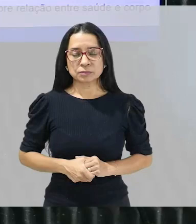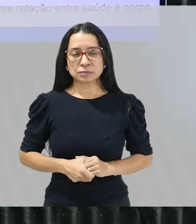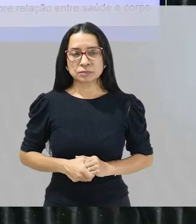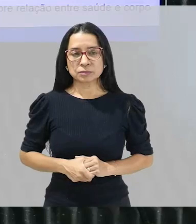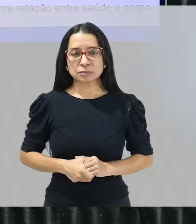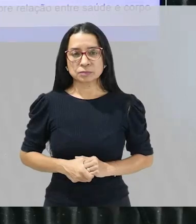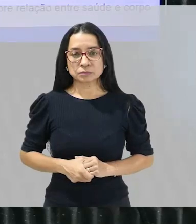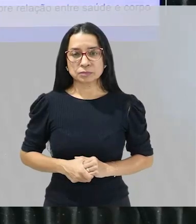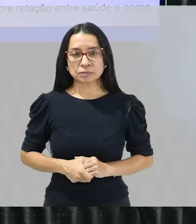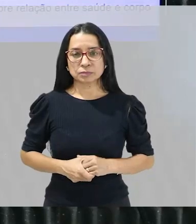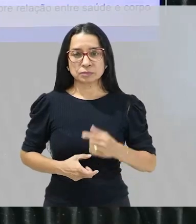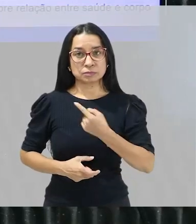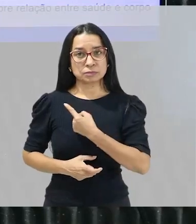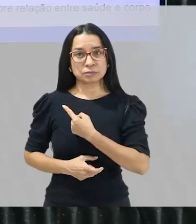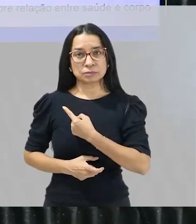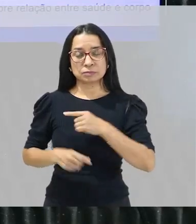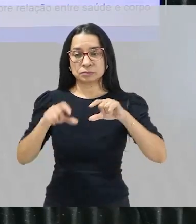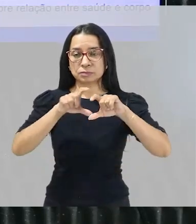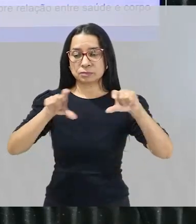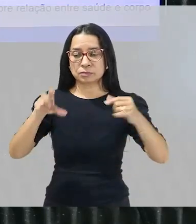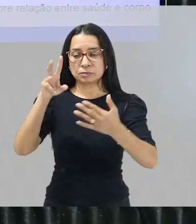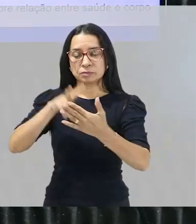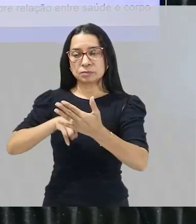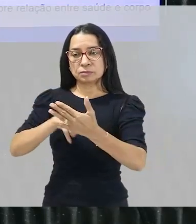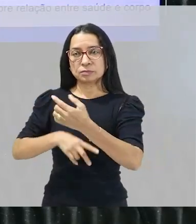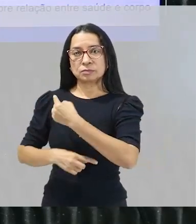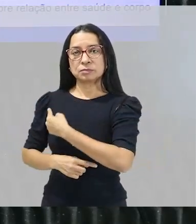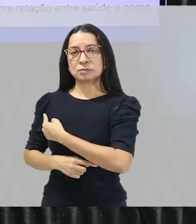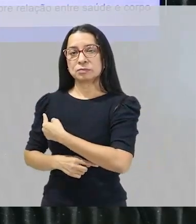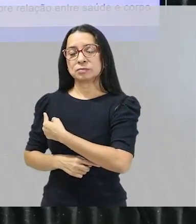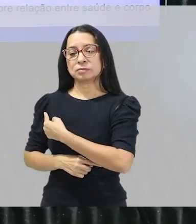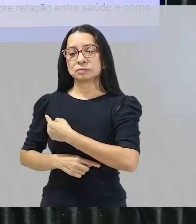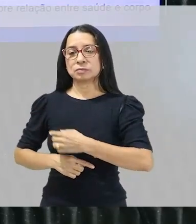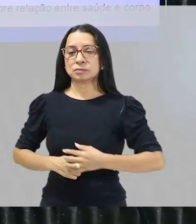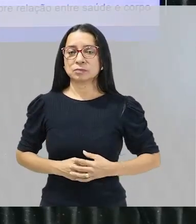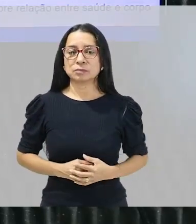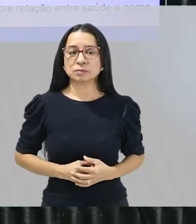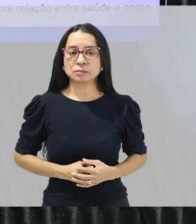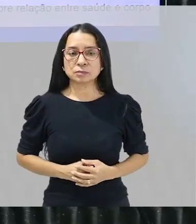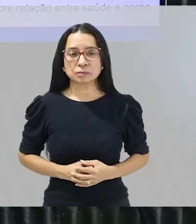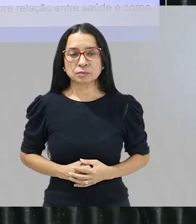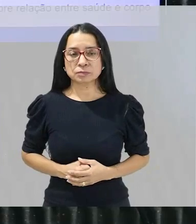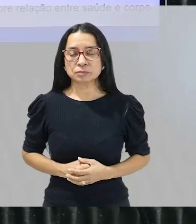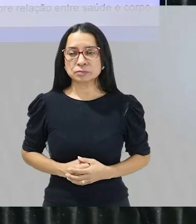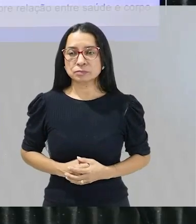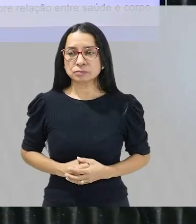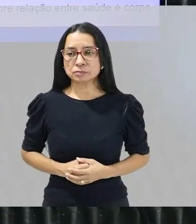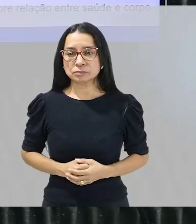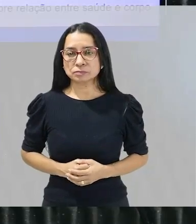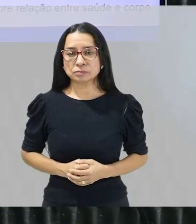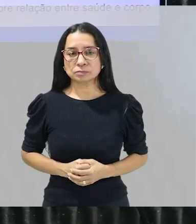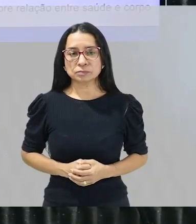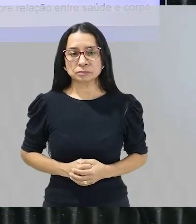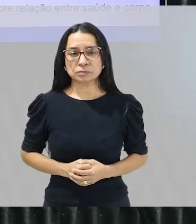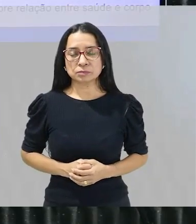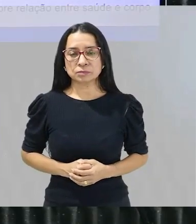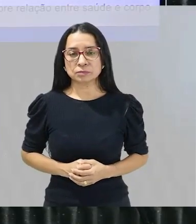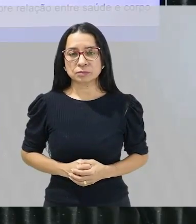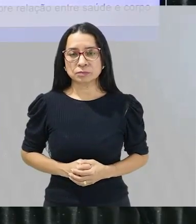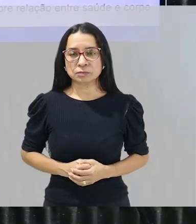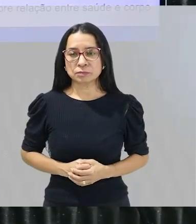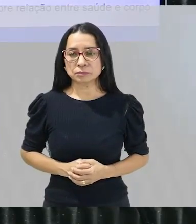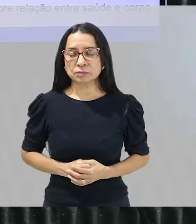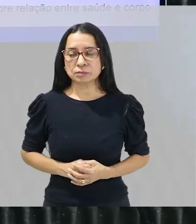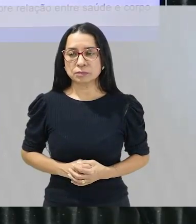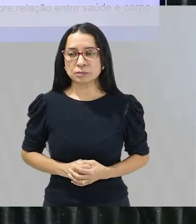Esse corpo nu ou vestido exposto em diversas revistas femininas e masculinas está na moda. É capa de revistas, matéria de jornais, manchetes